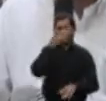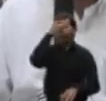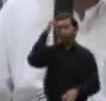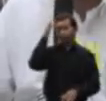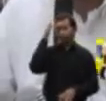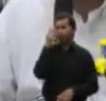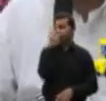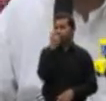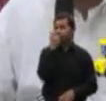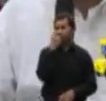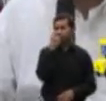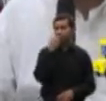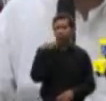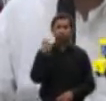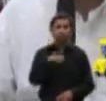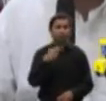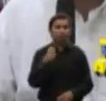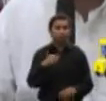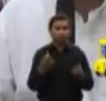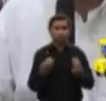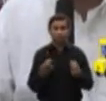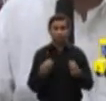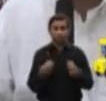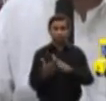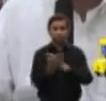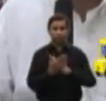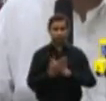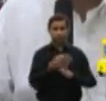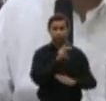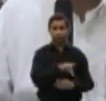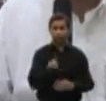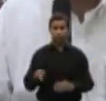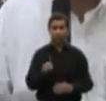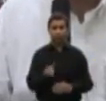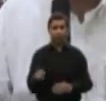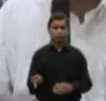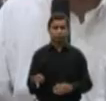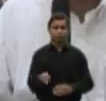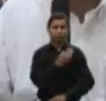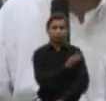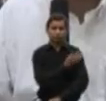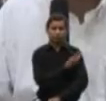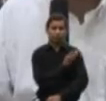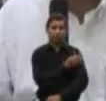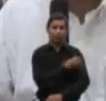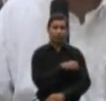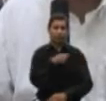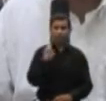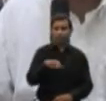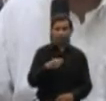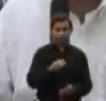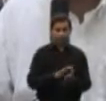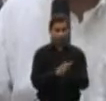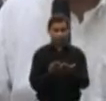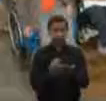com deficiência visual precisam muito de professores preparados, precisa de ter